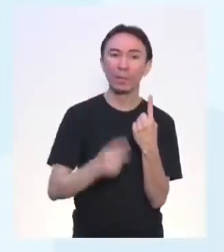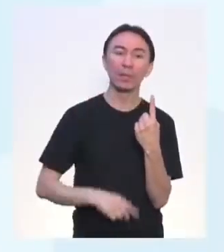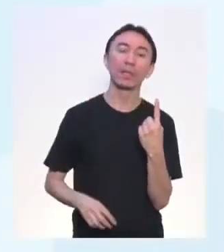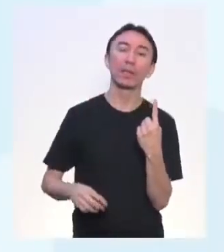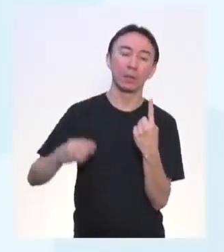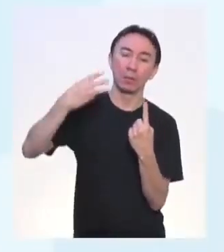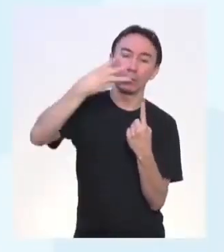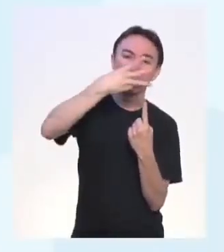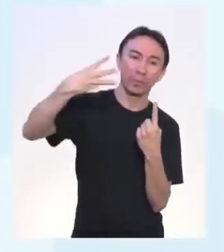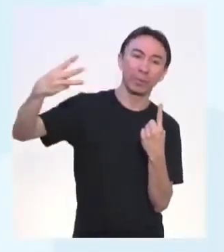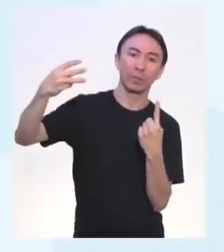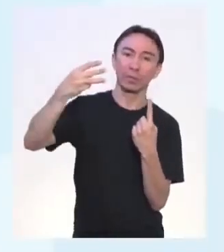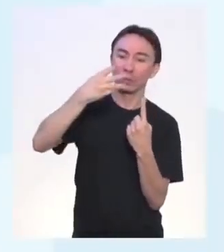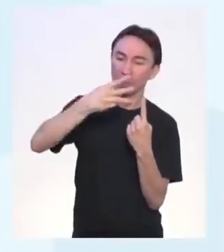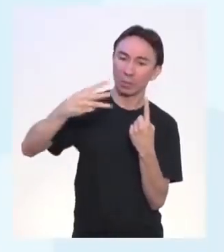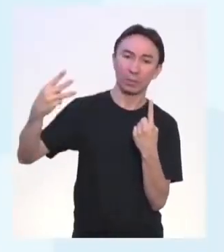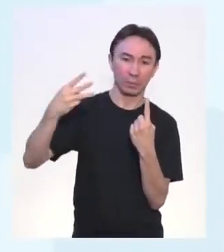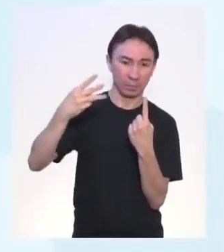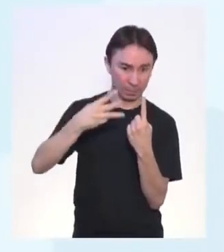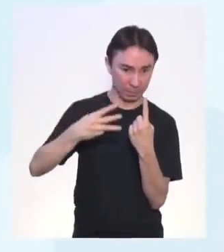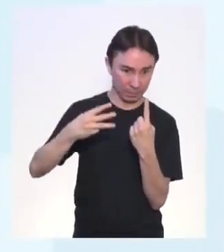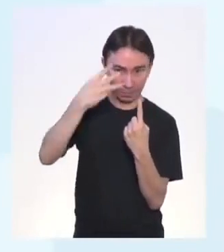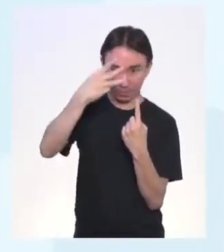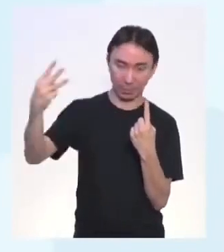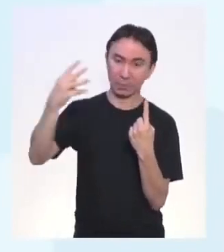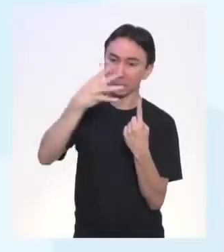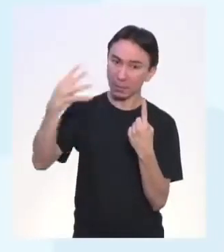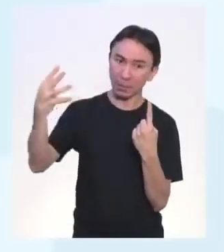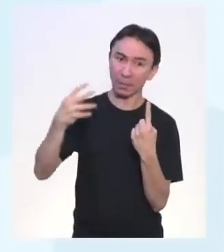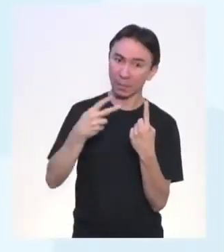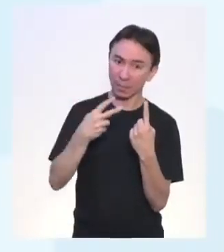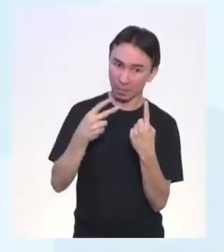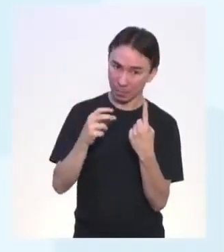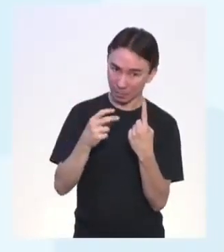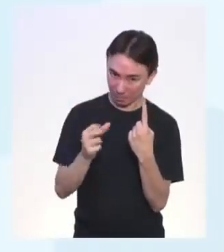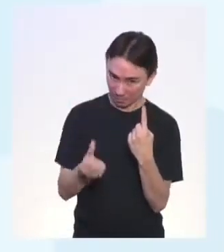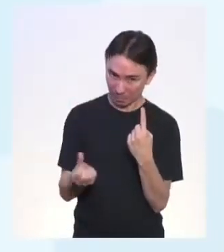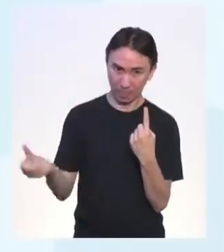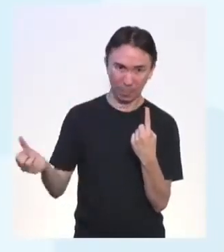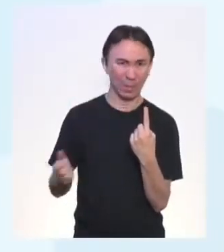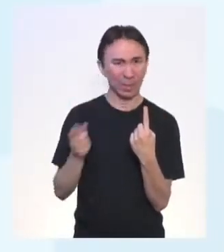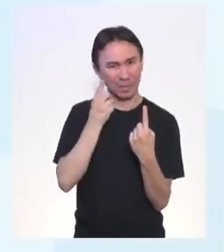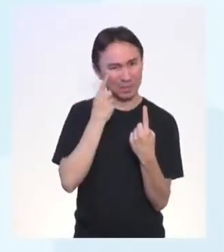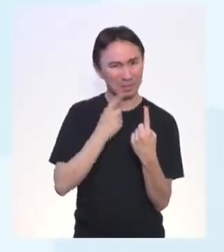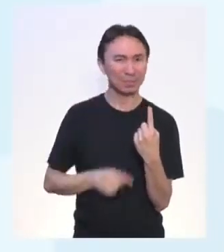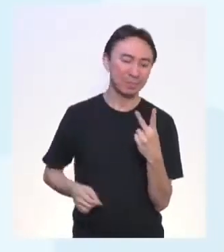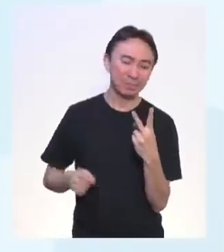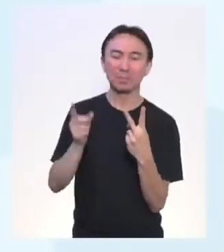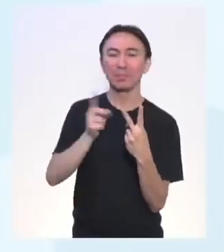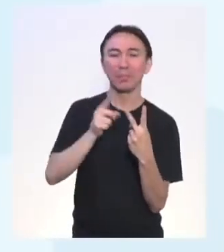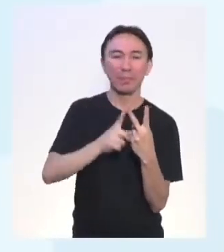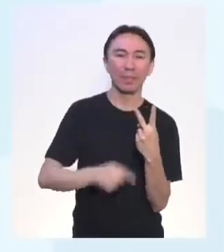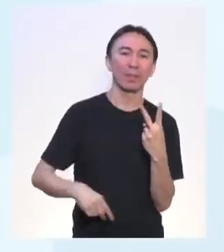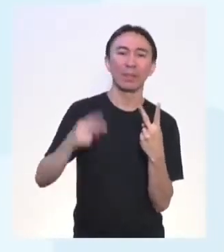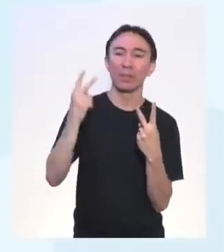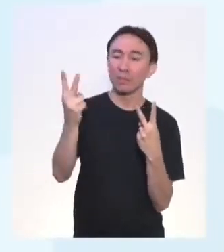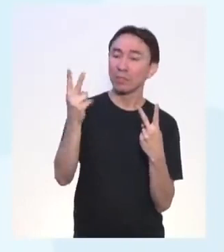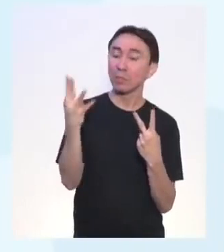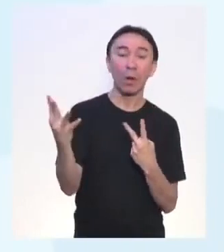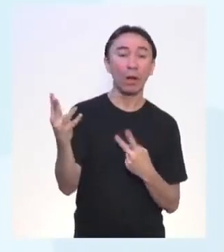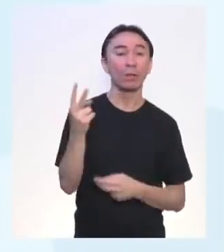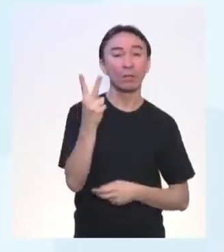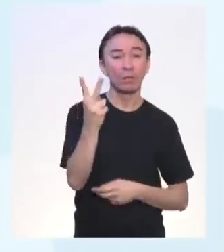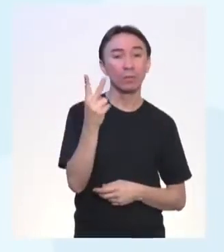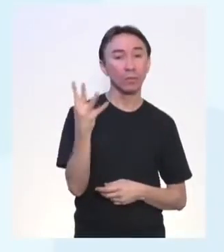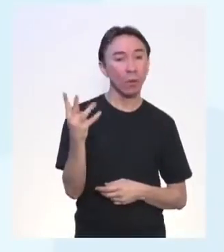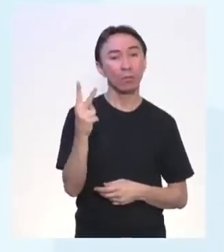do 6. E também o 24, que aparece nos 3 aí. Tem muito mais, né? Toda vez que você somar de 12 em 12, você vai